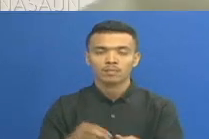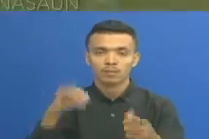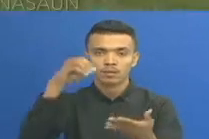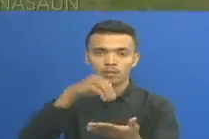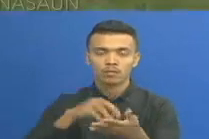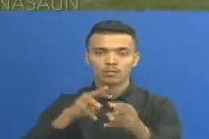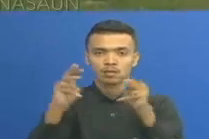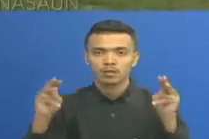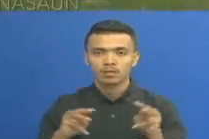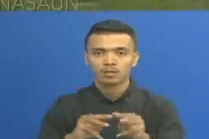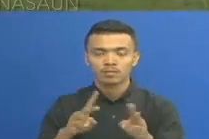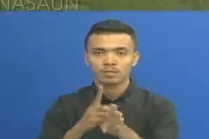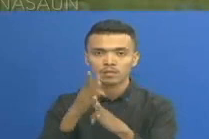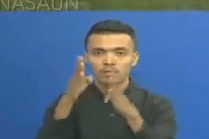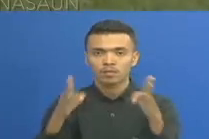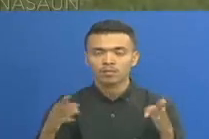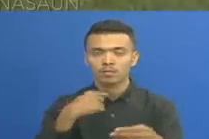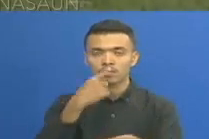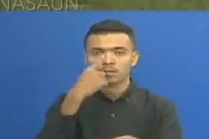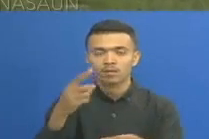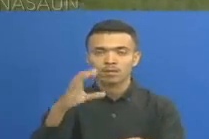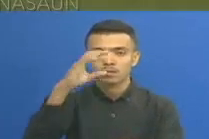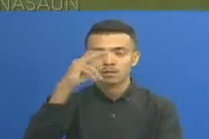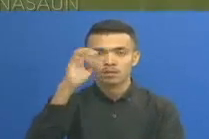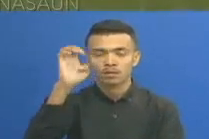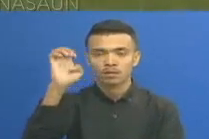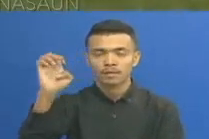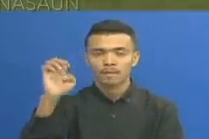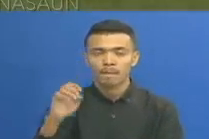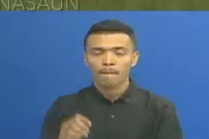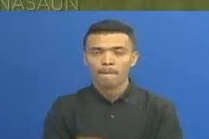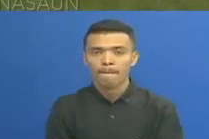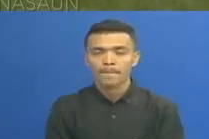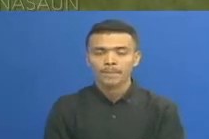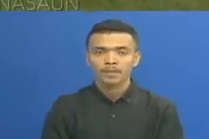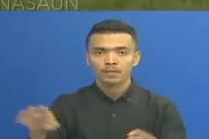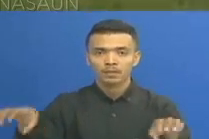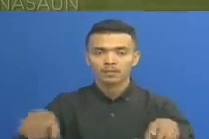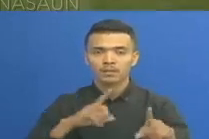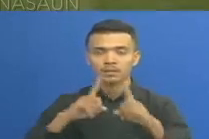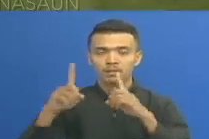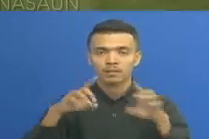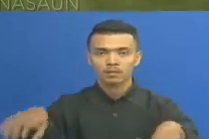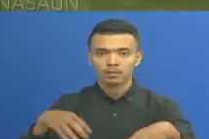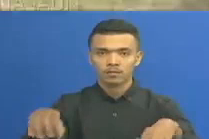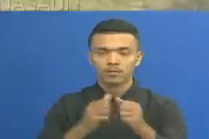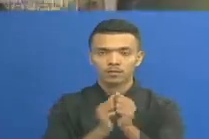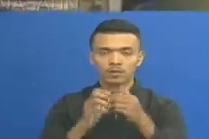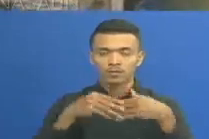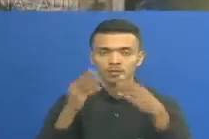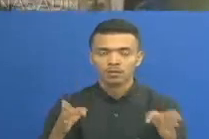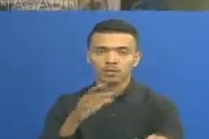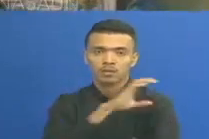municipal. Dirigen tine afirma, Comissão Nacional Eleição CNE se coordena na fatin ho autoridade